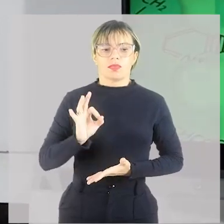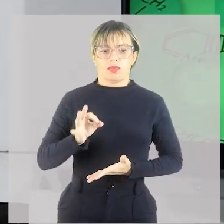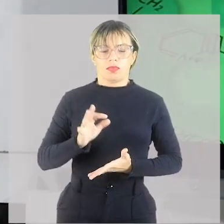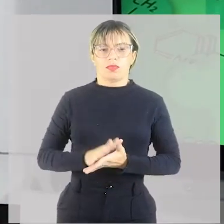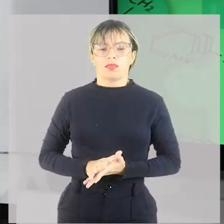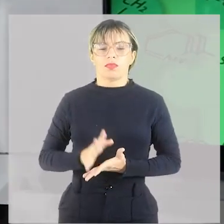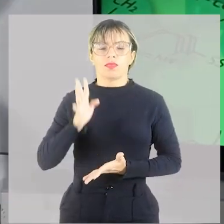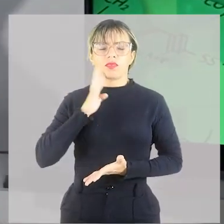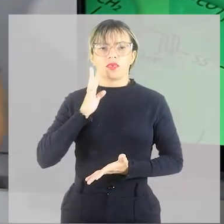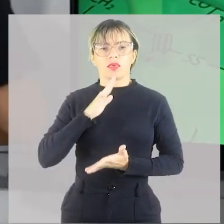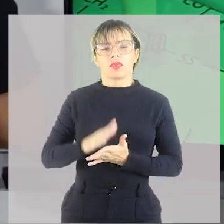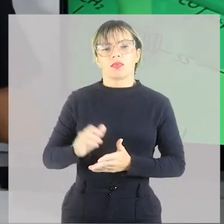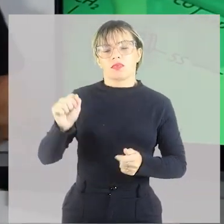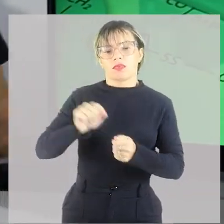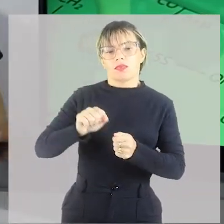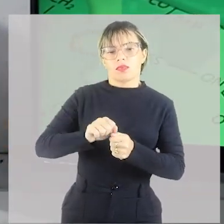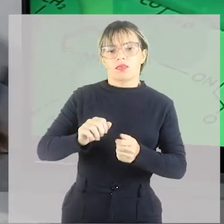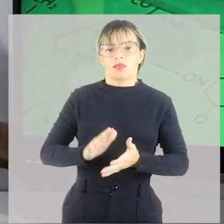Beleza? Fazer questão?